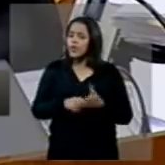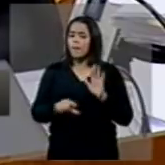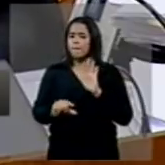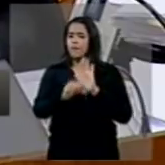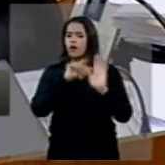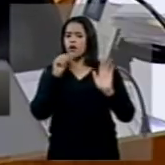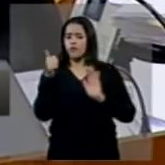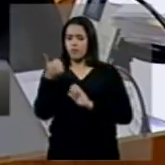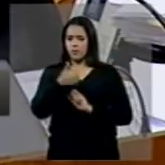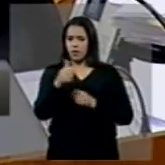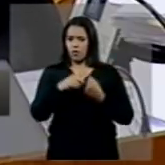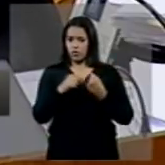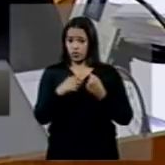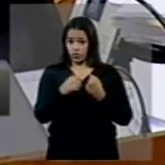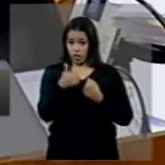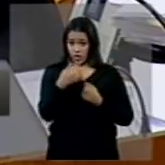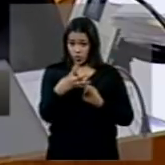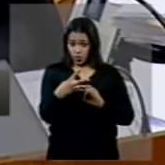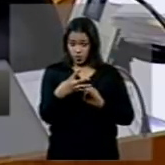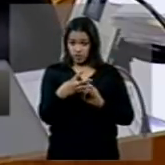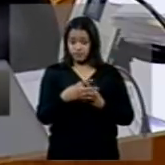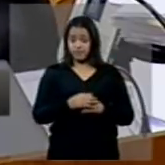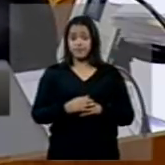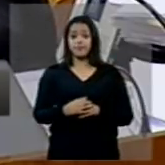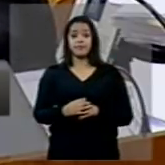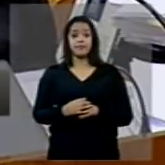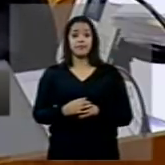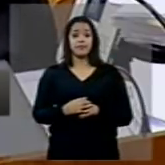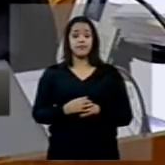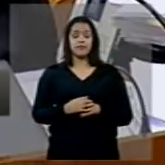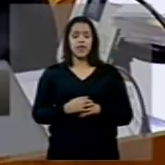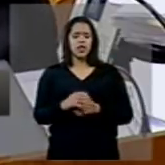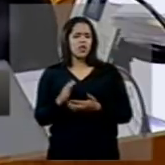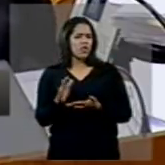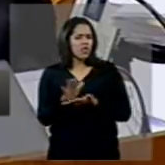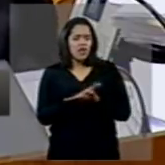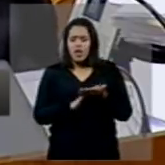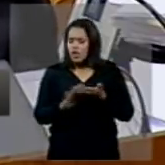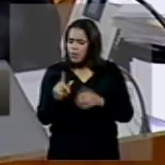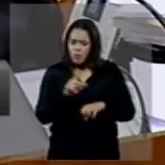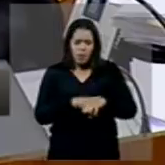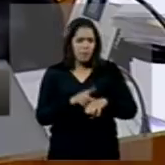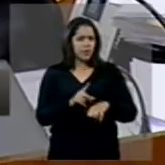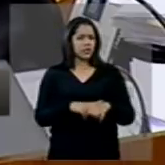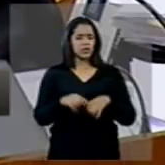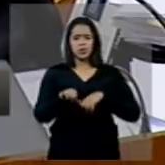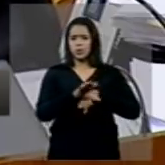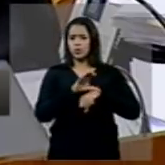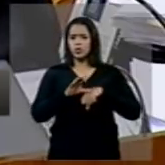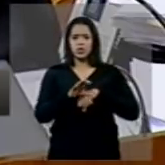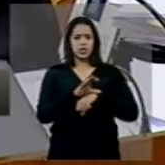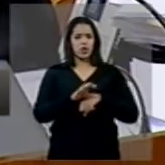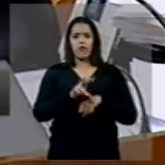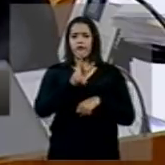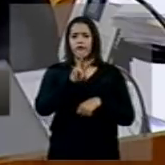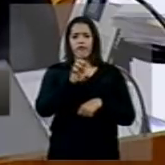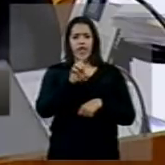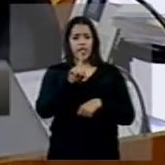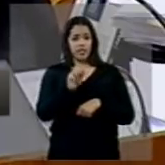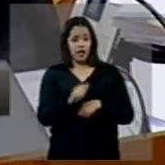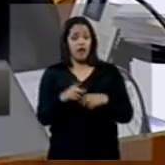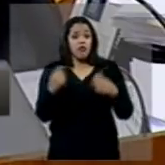do artigo 14, em momento algum a Constituição, como disse, veda